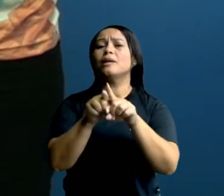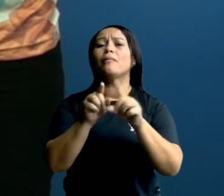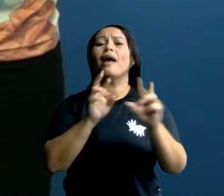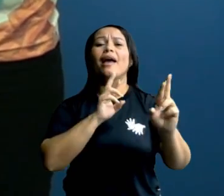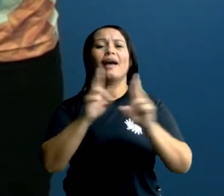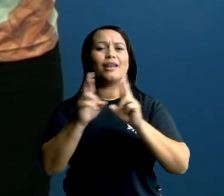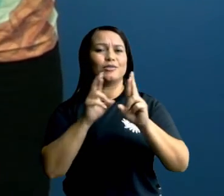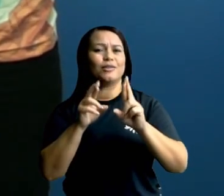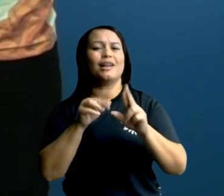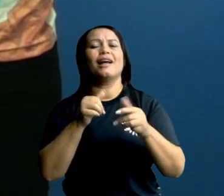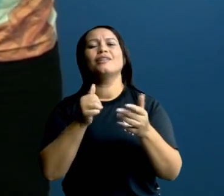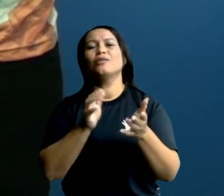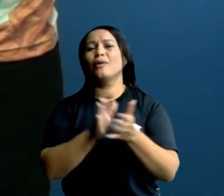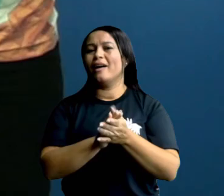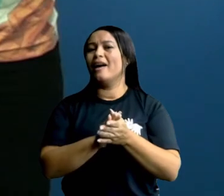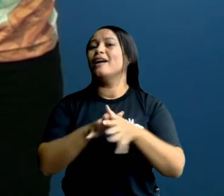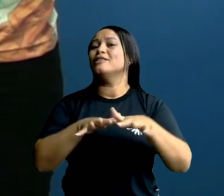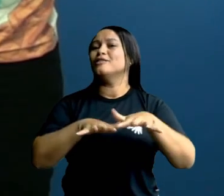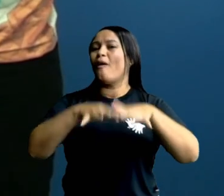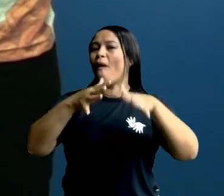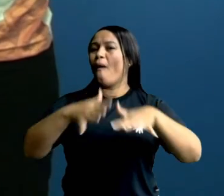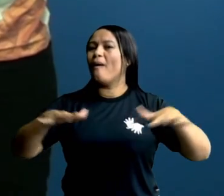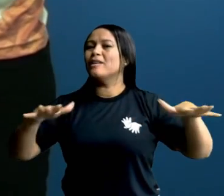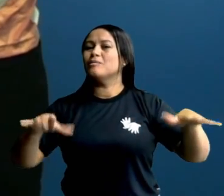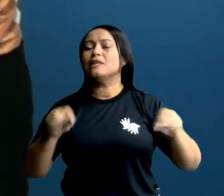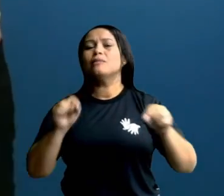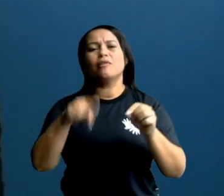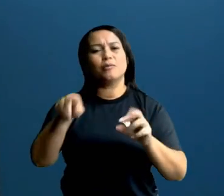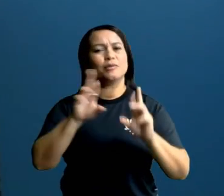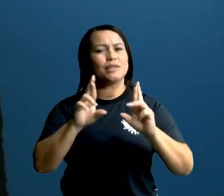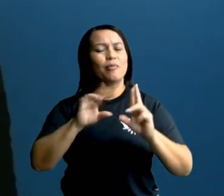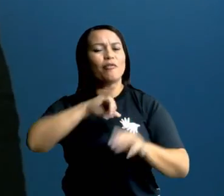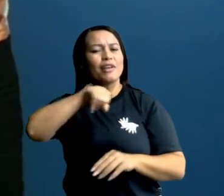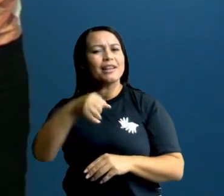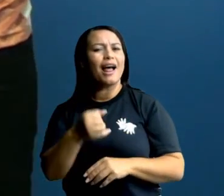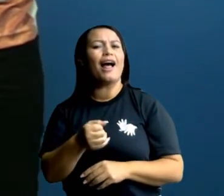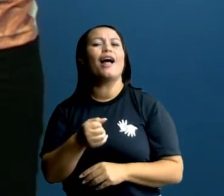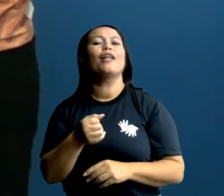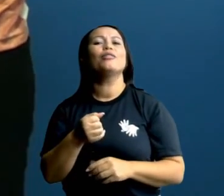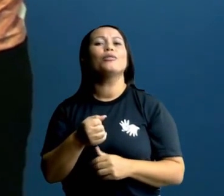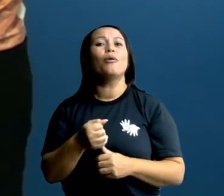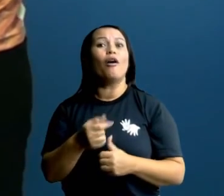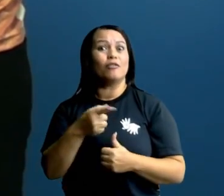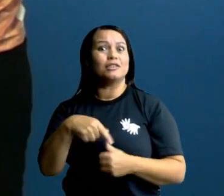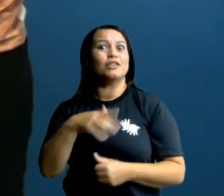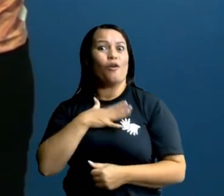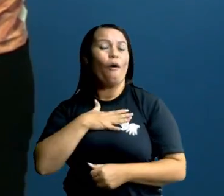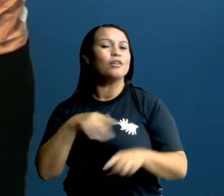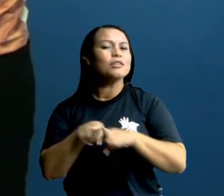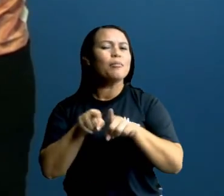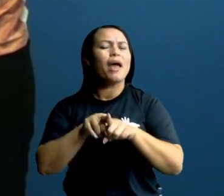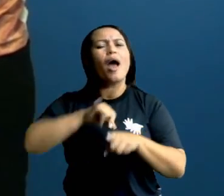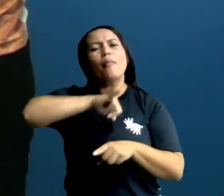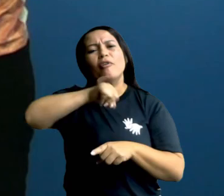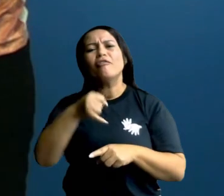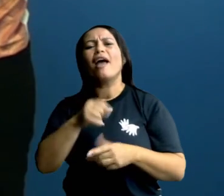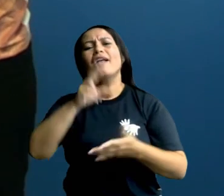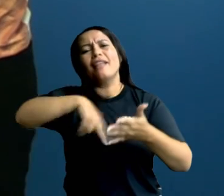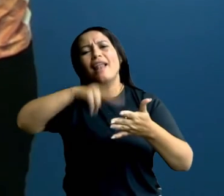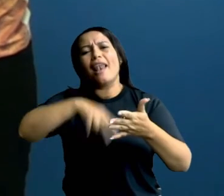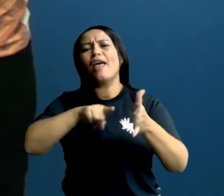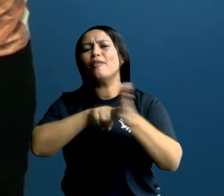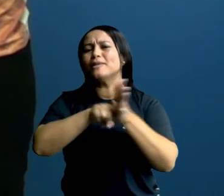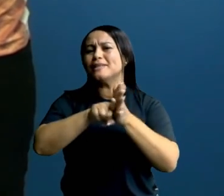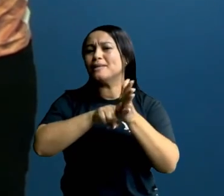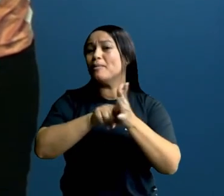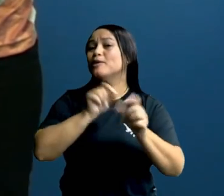correntes marítimas, tá? Espero que vocês tenham aproveitado, curtam bastante, né, esse assunto, aproveitem, leiam, pesquisem mais sobre,